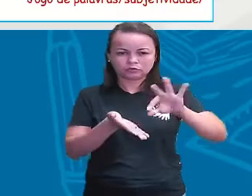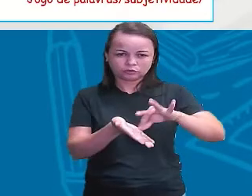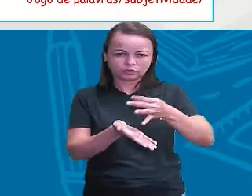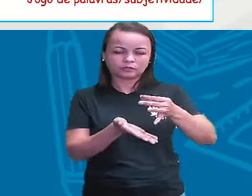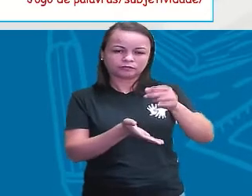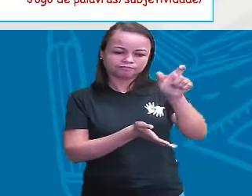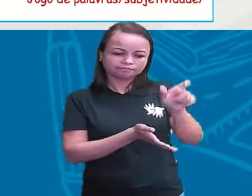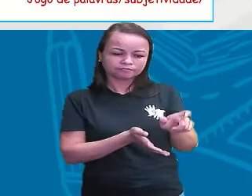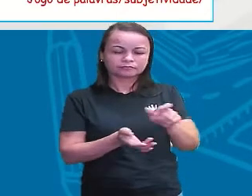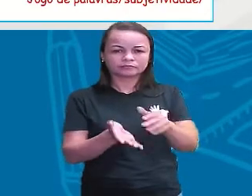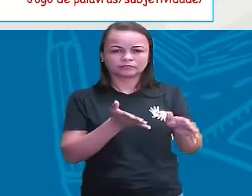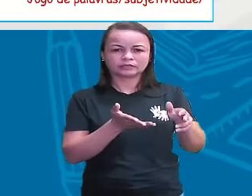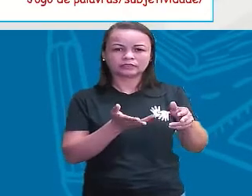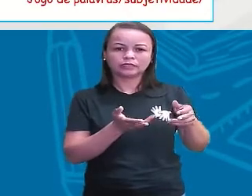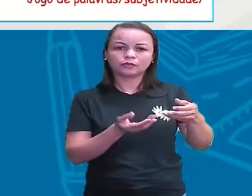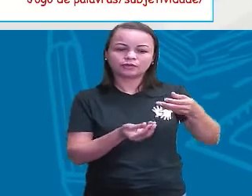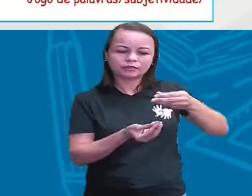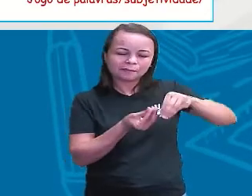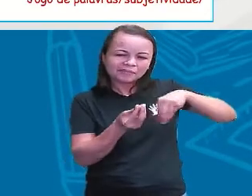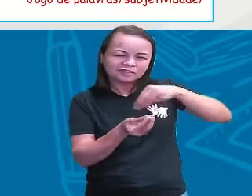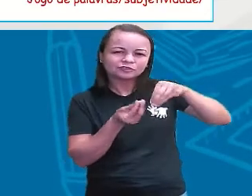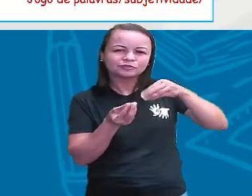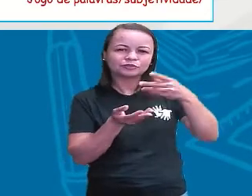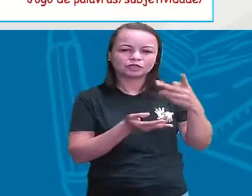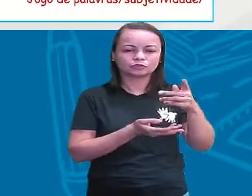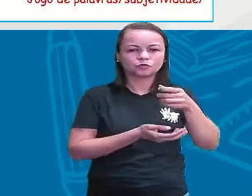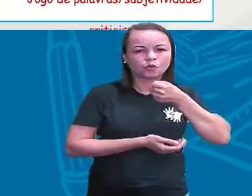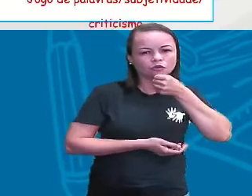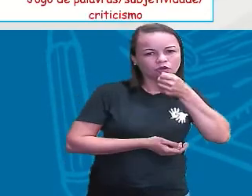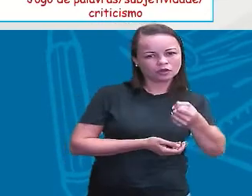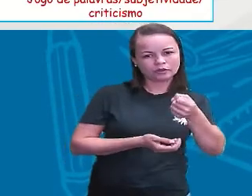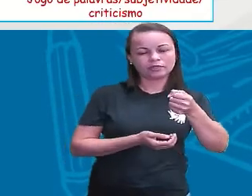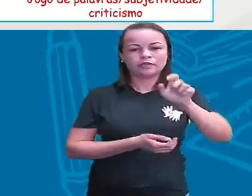essa mistura entre jornalismo e literatura.